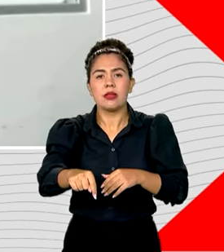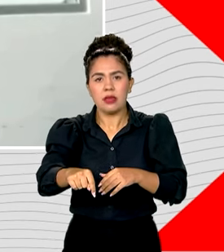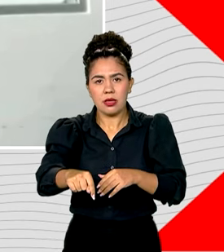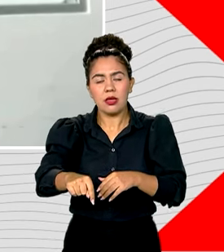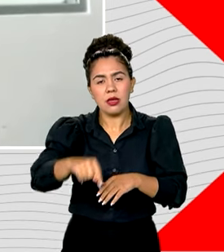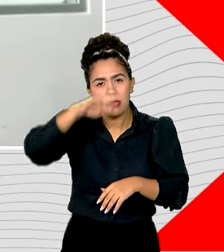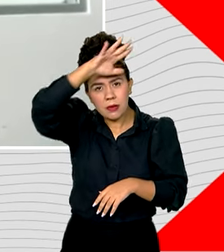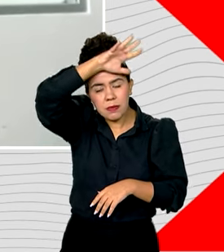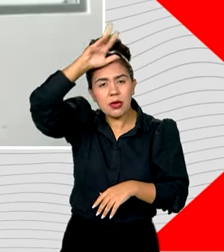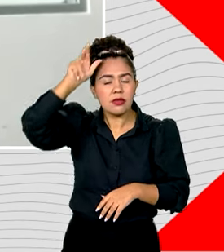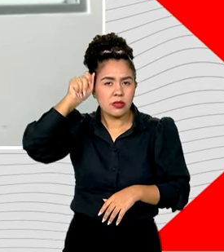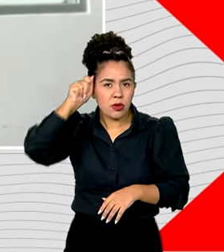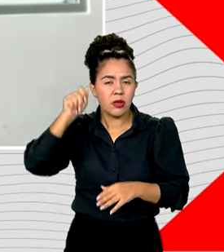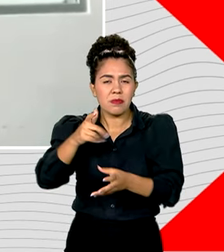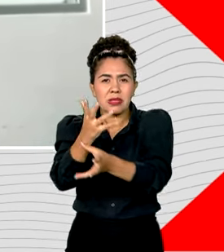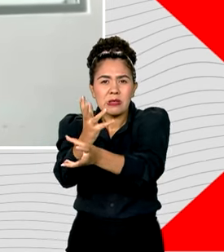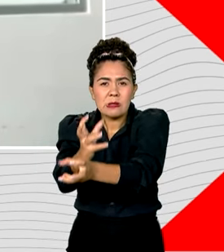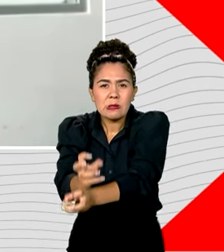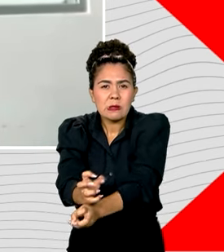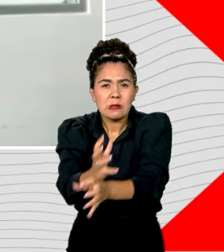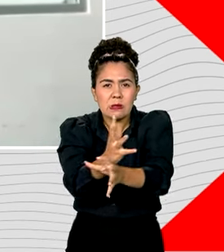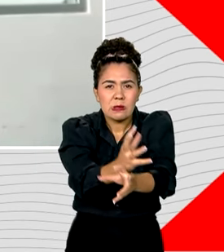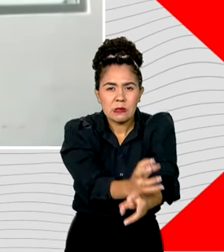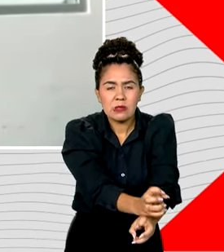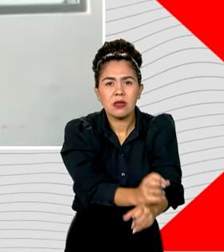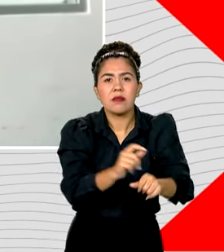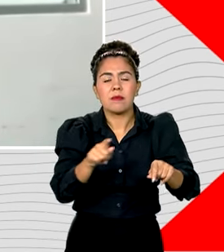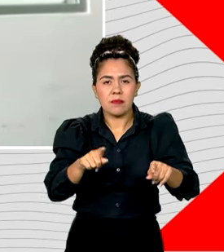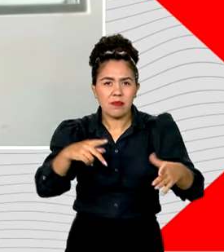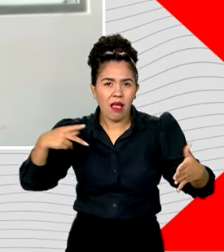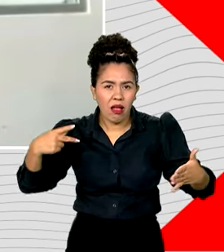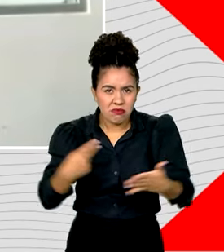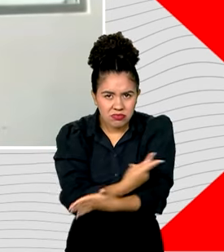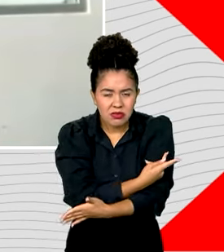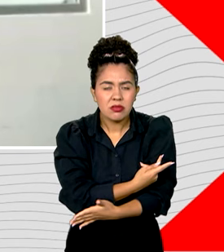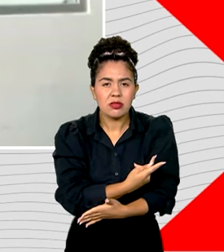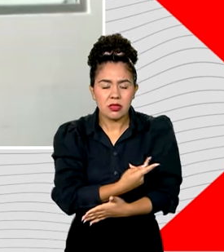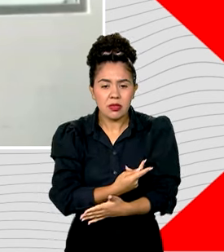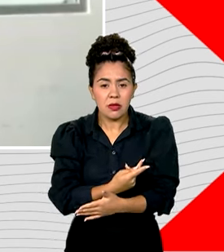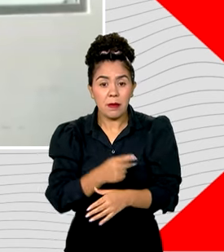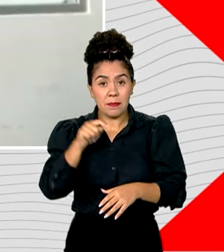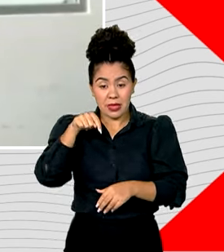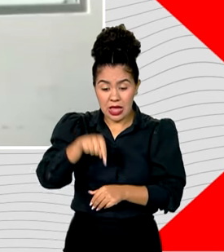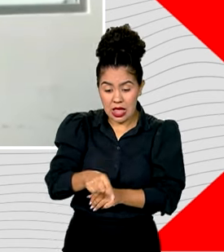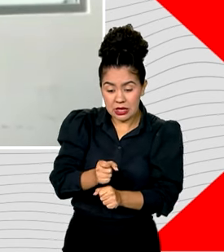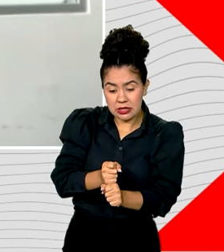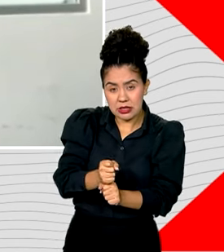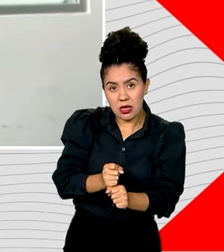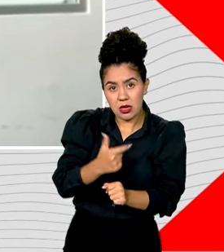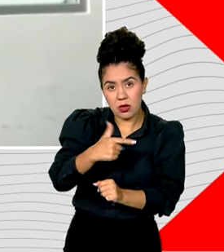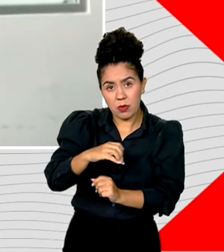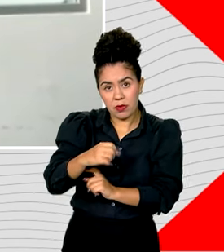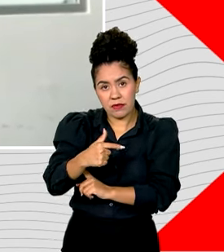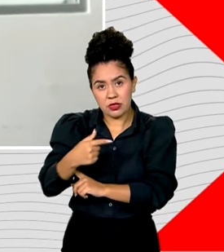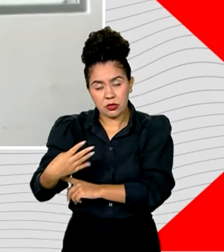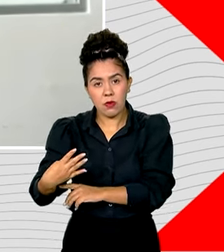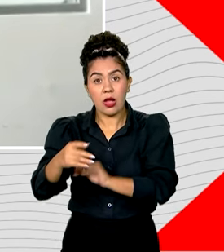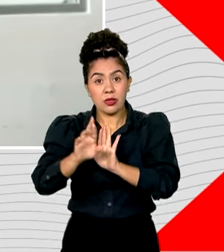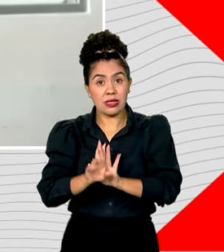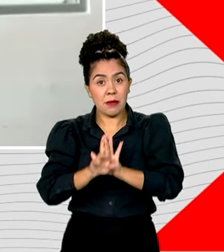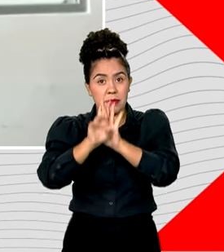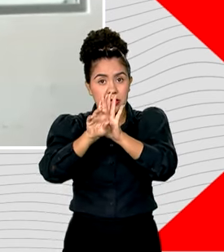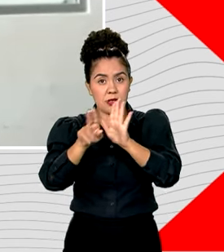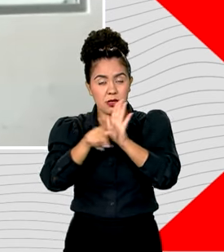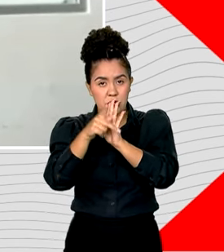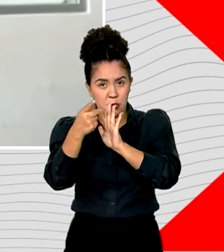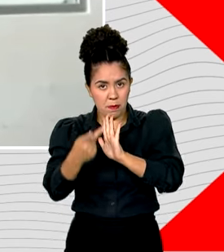né por conta da Sec que até causada em alguns pontos por conta da da estiagem histórica também eh para este ano as autoridades locais já se mostram preocupadas há um